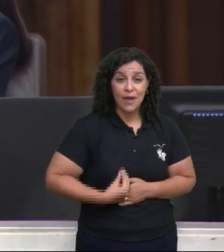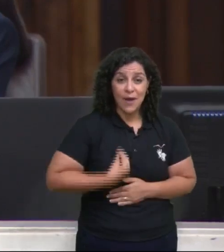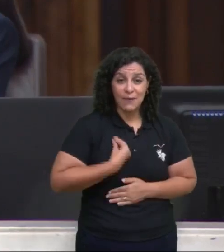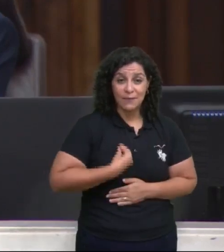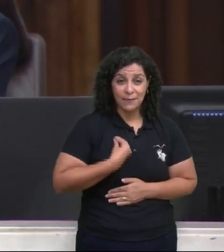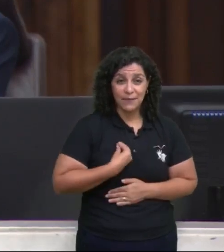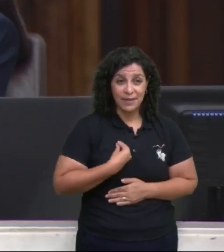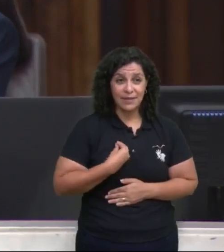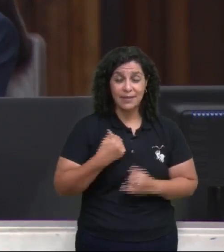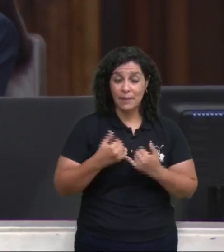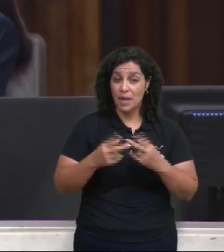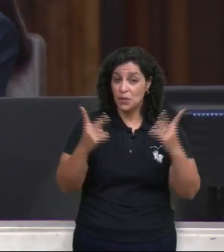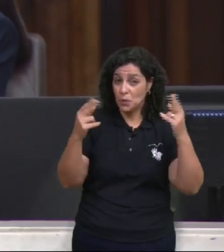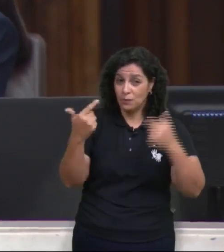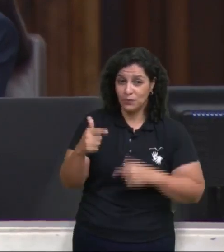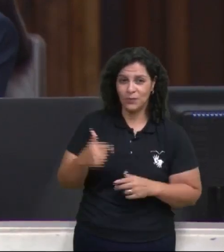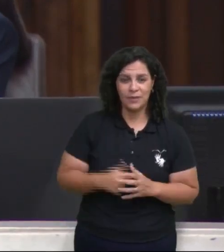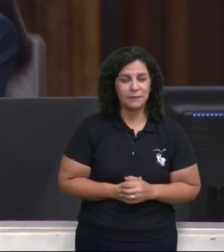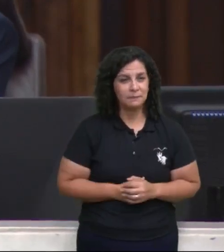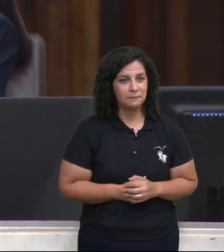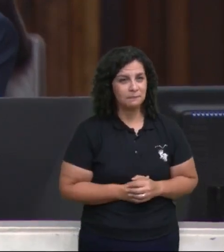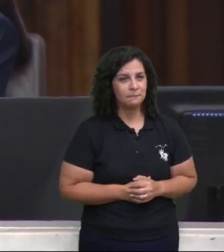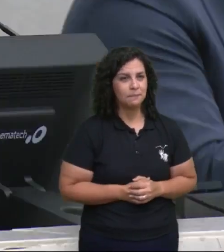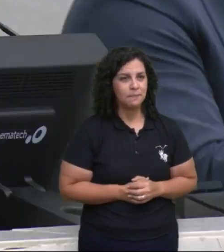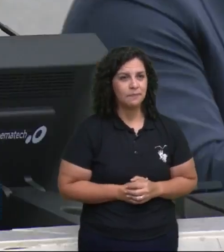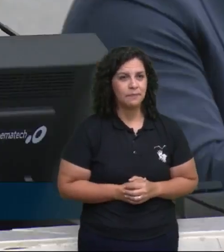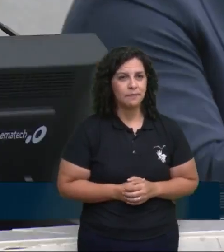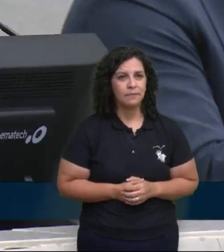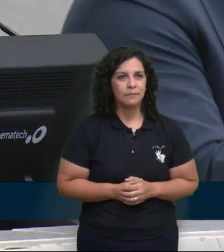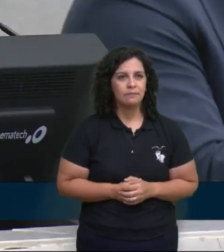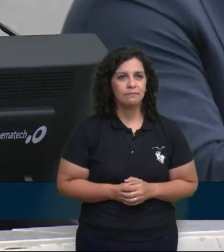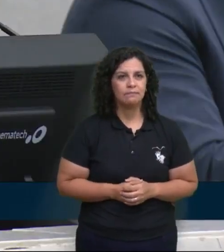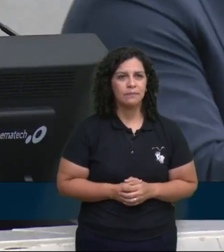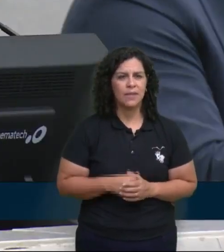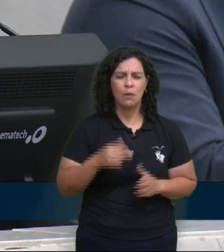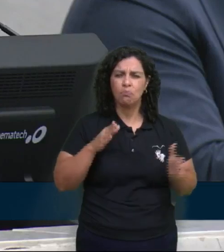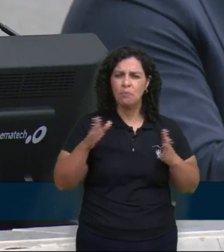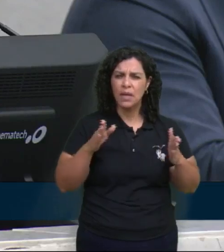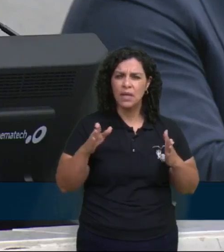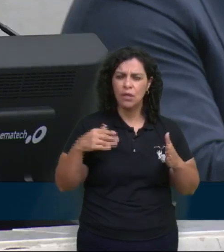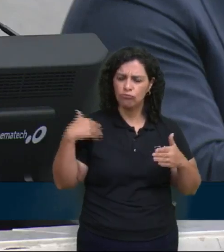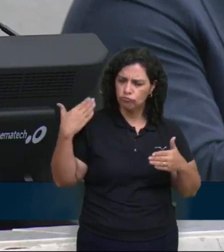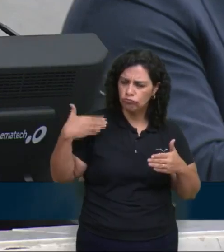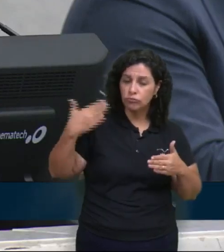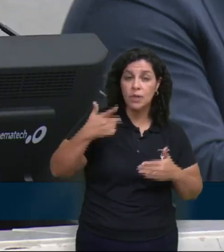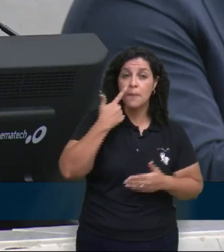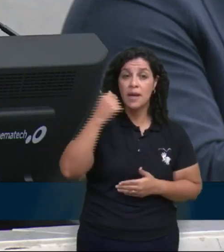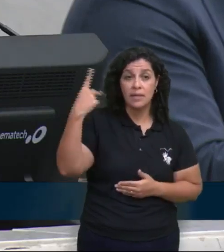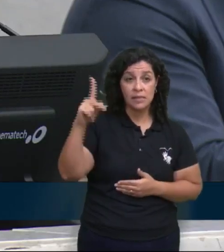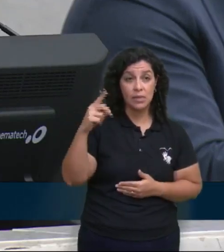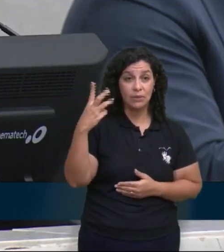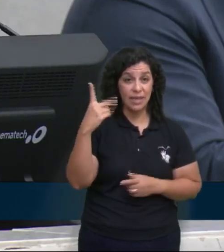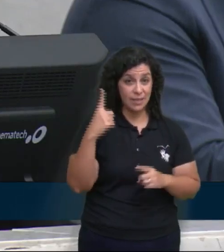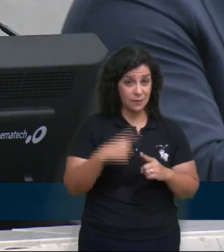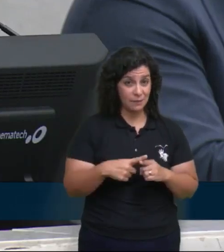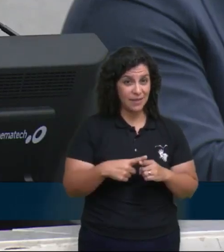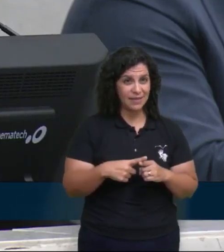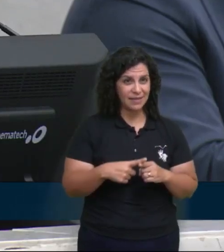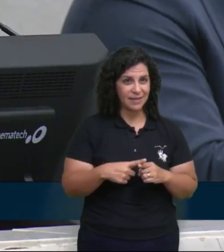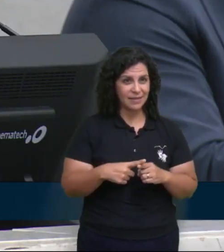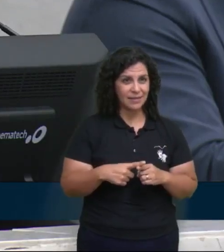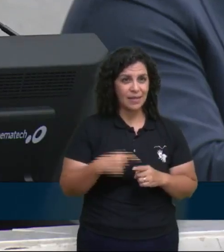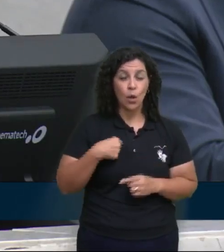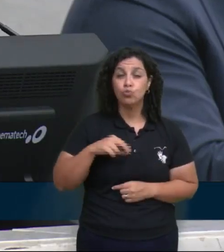né, como ninguém. Então, eu, durante todo o mandato do seu pai, de 3 mandatos, eu